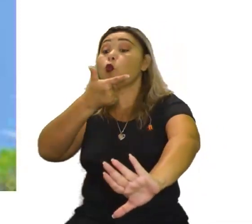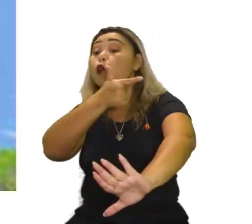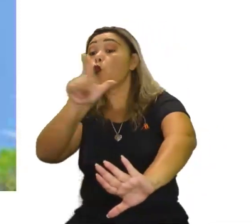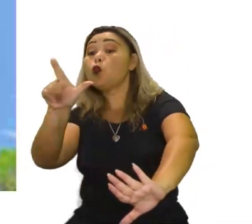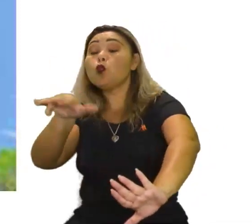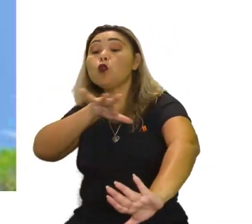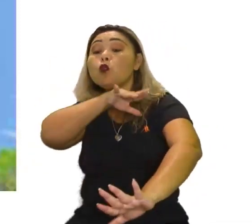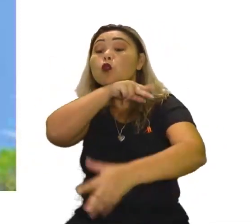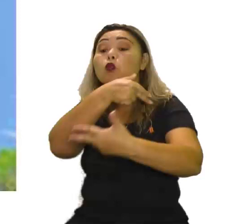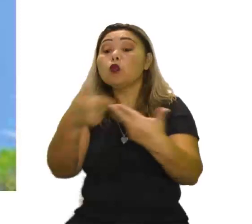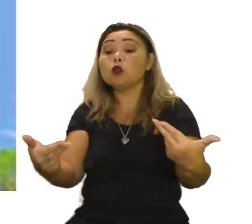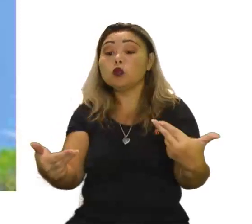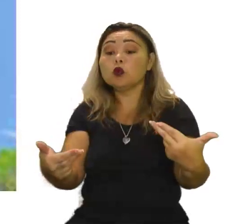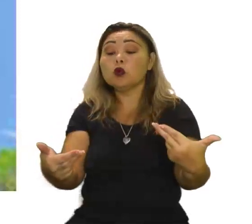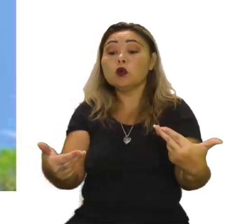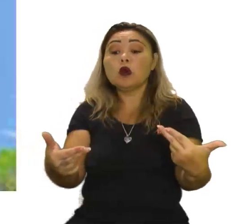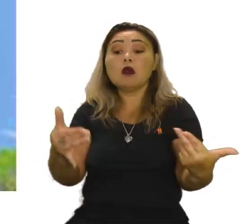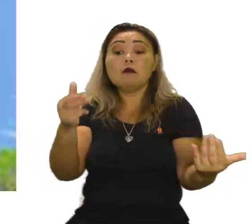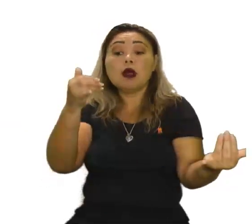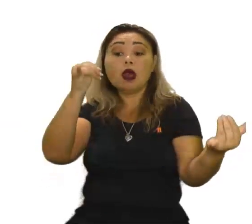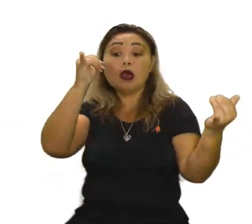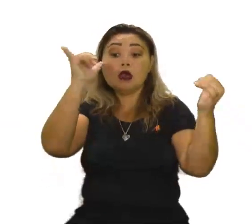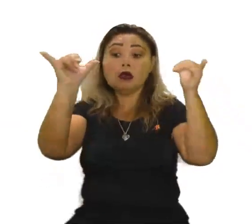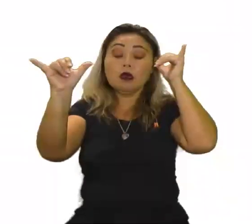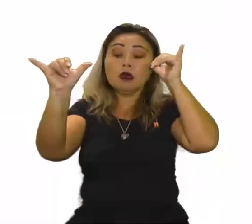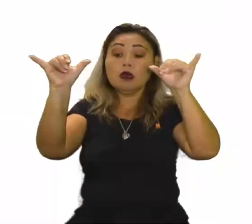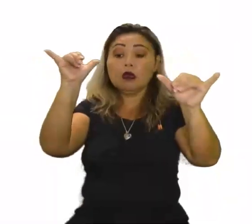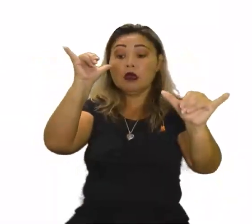para evitarmos o quê? Acidentes.